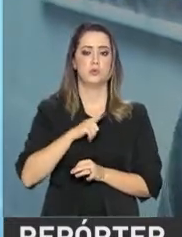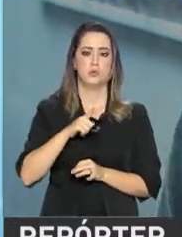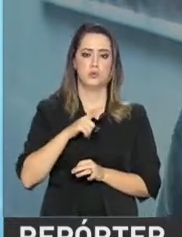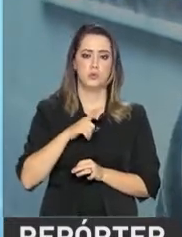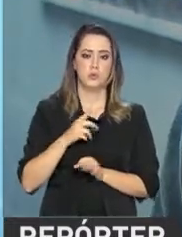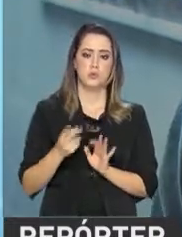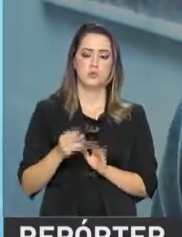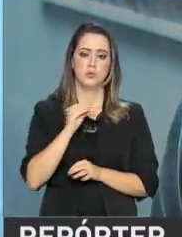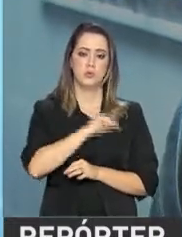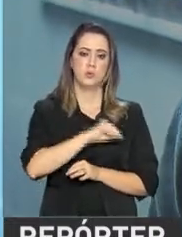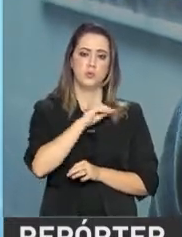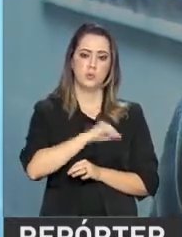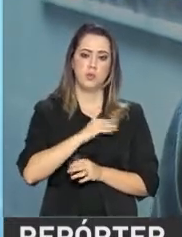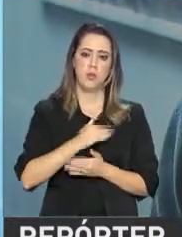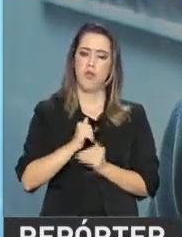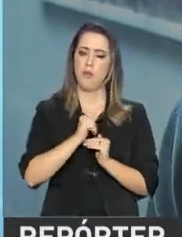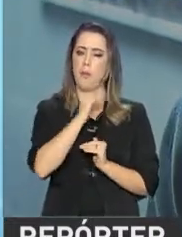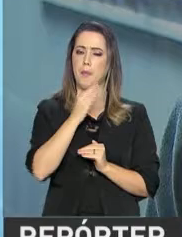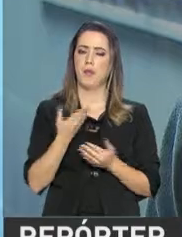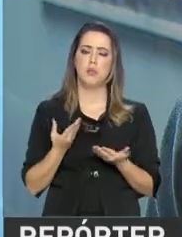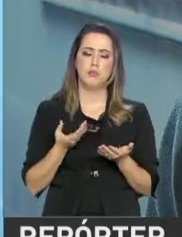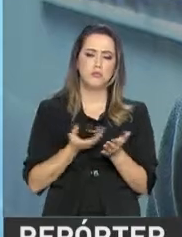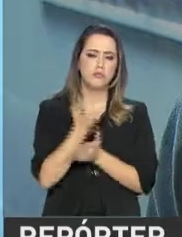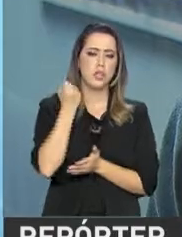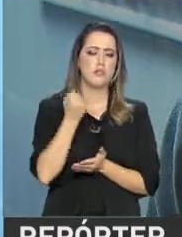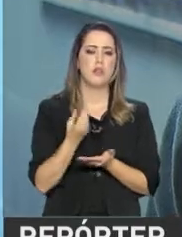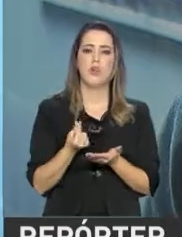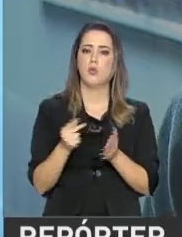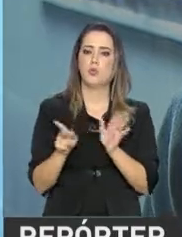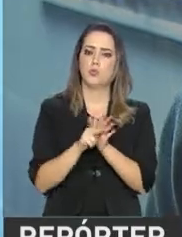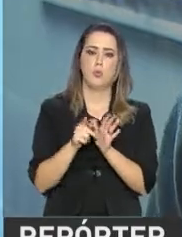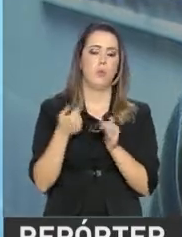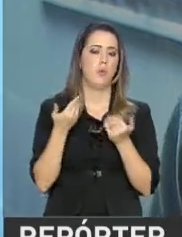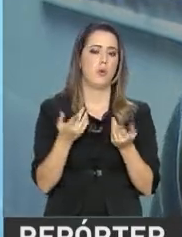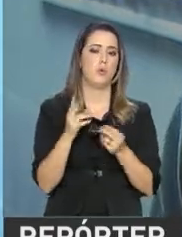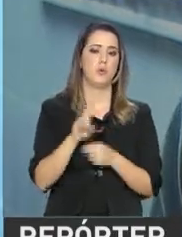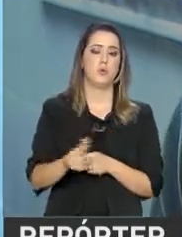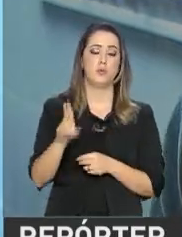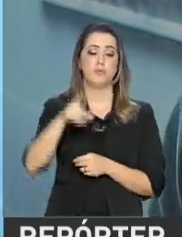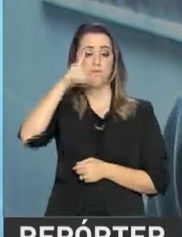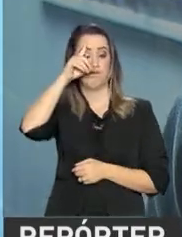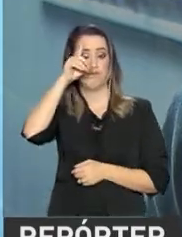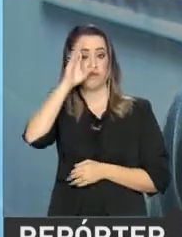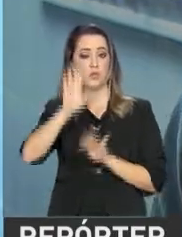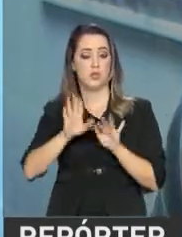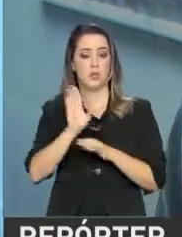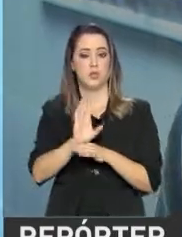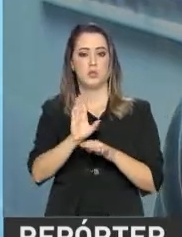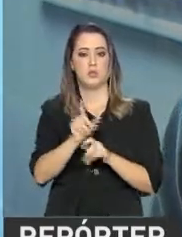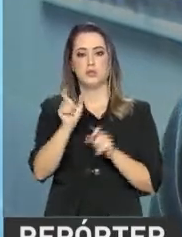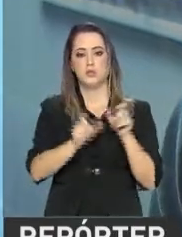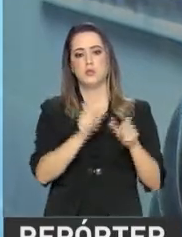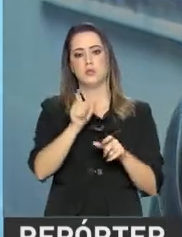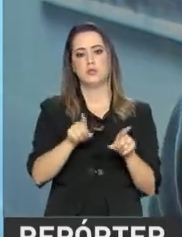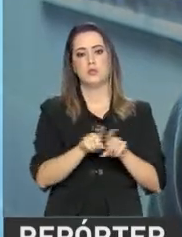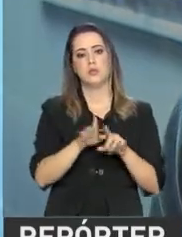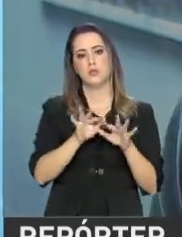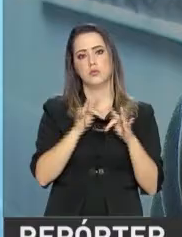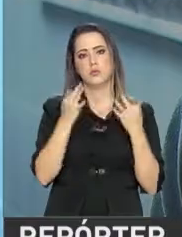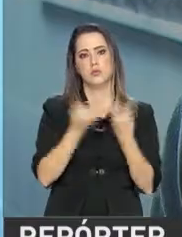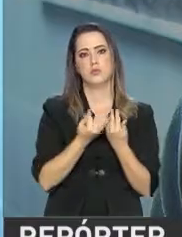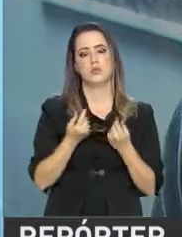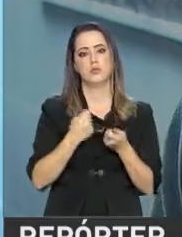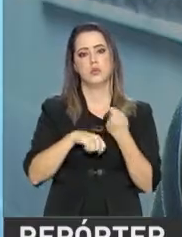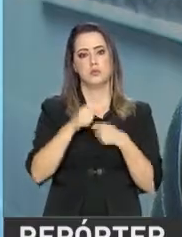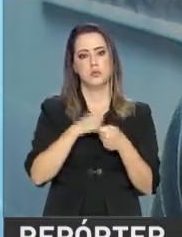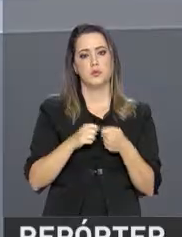ter uma renda um recurso extra ter acesso a esse recurso para utilizar no dia a dia que beneficia tanto a pessoa família como